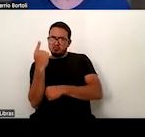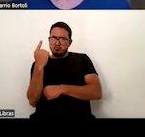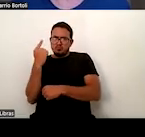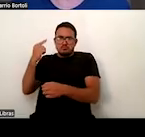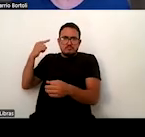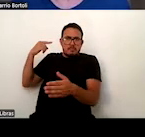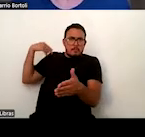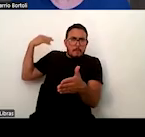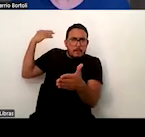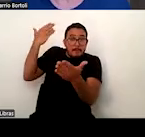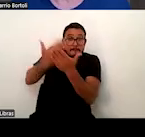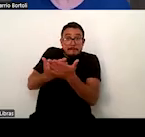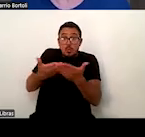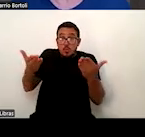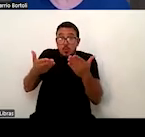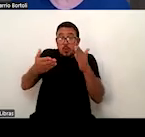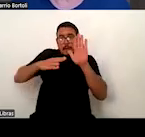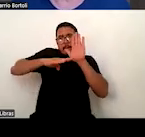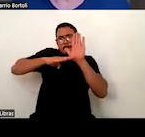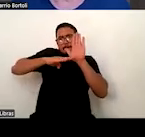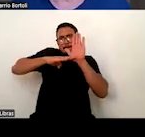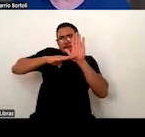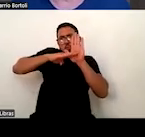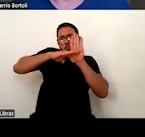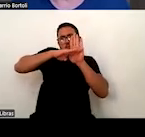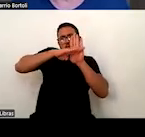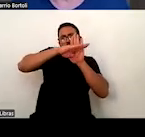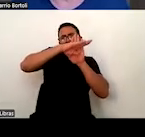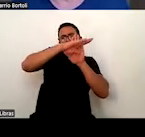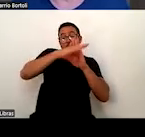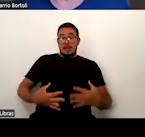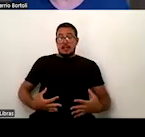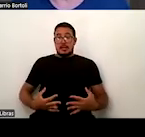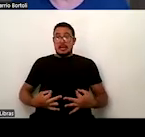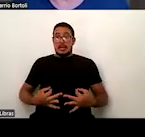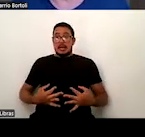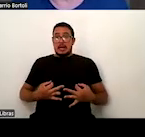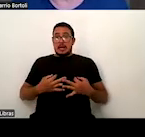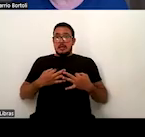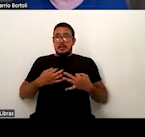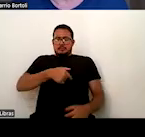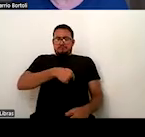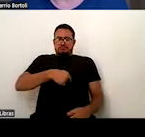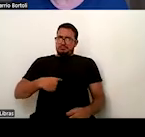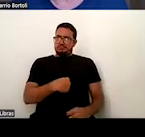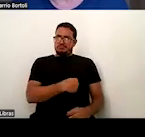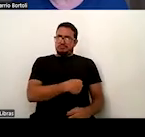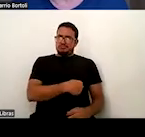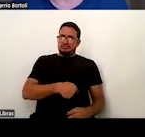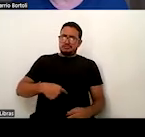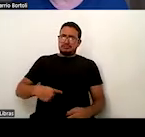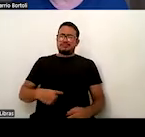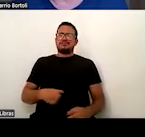o câncer, a mortalidade para o câncer de intestino vem aumentando. Então, até 2025, tanto para o